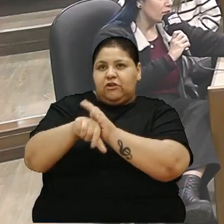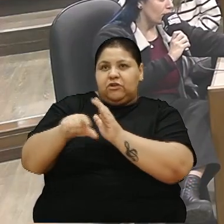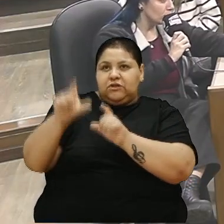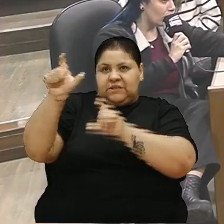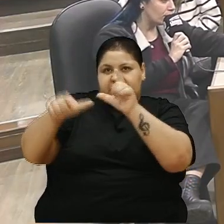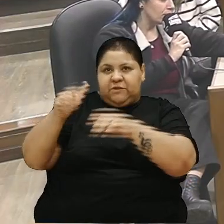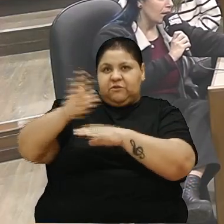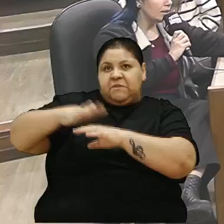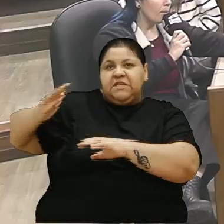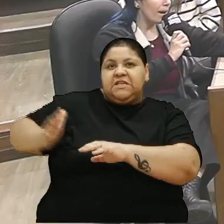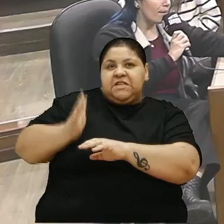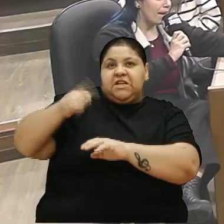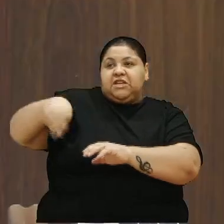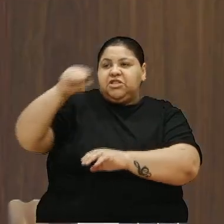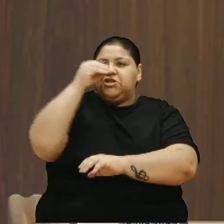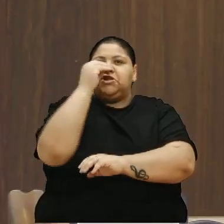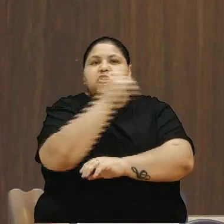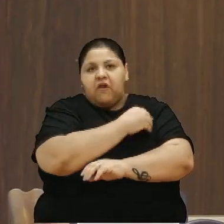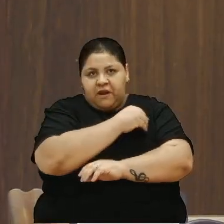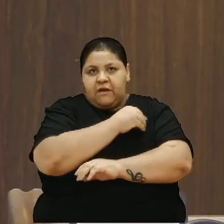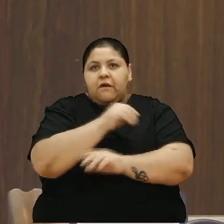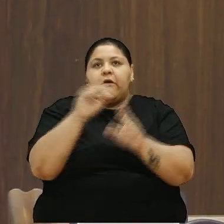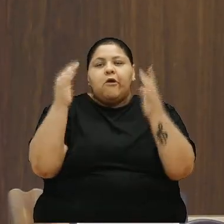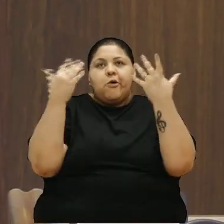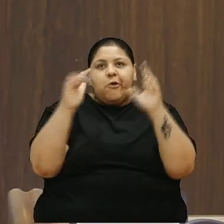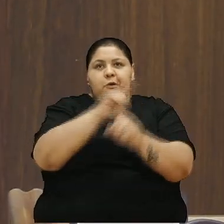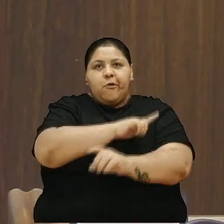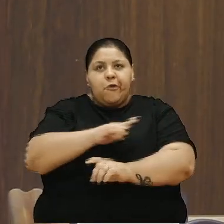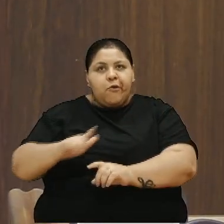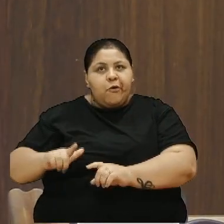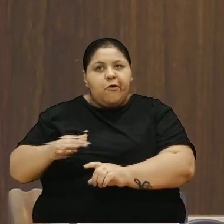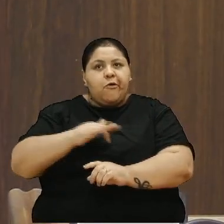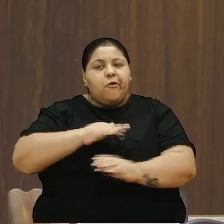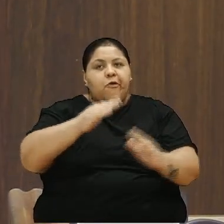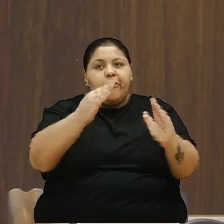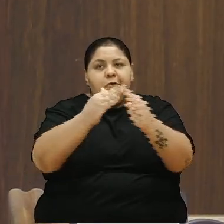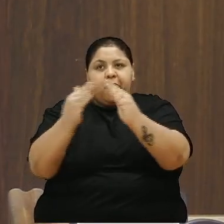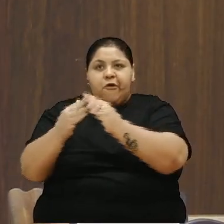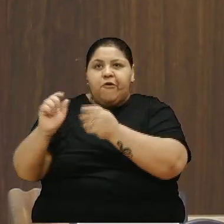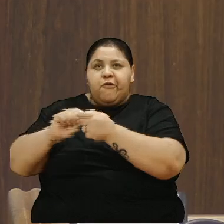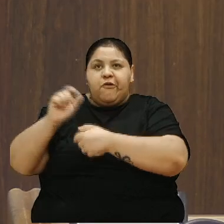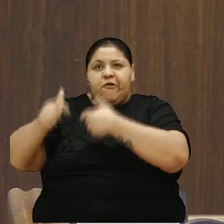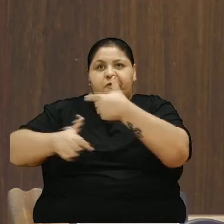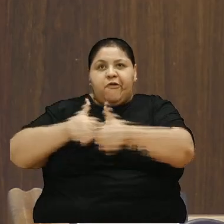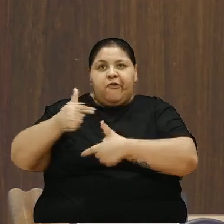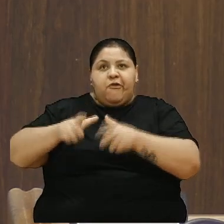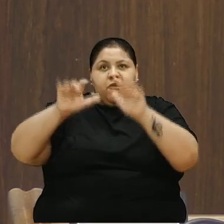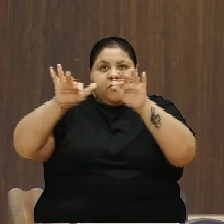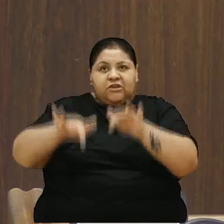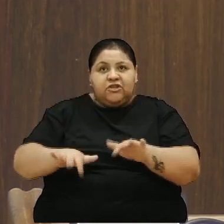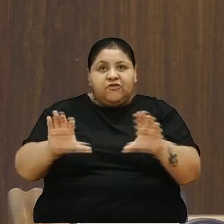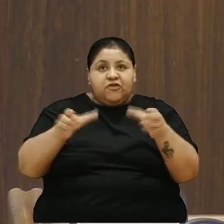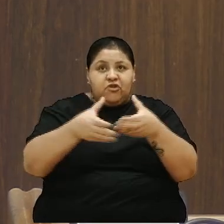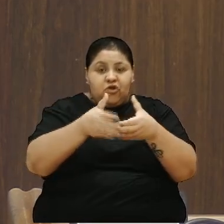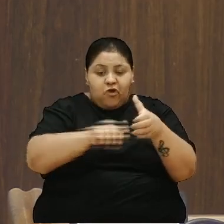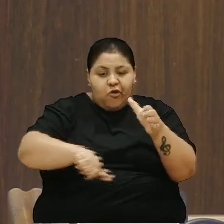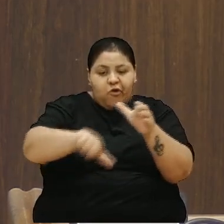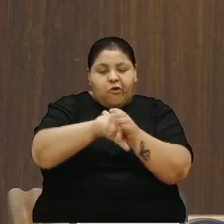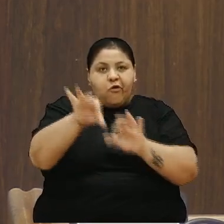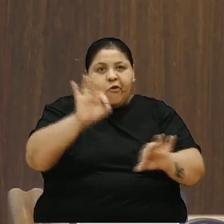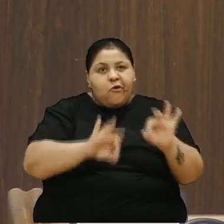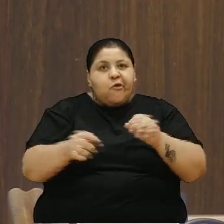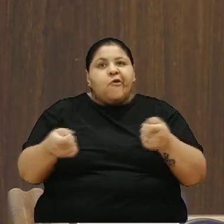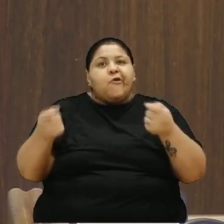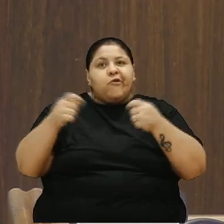gente quer fechar os olhos. Então, parabéns para o governo federal e para as instituições que estão fazendo o seu trabalho de combater o crime organizado. Nós